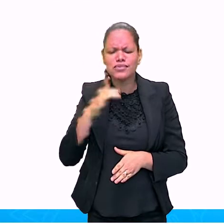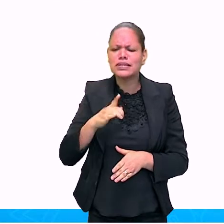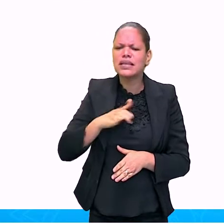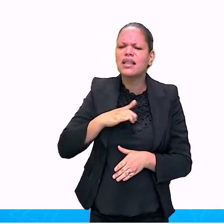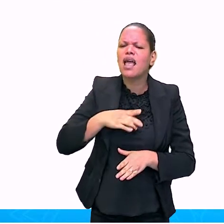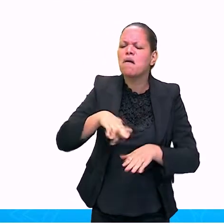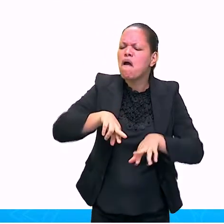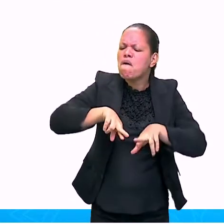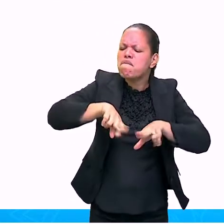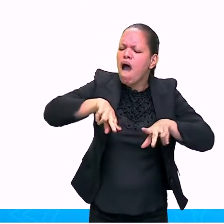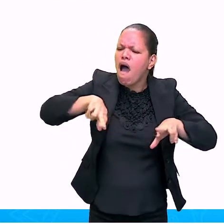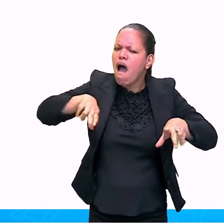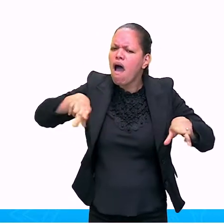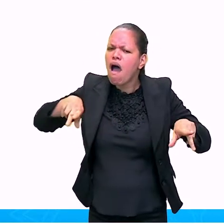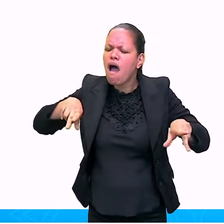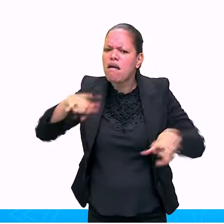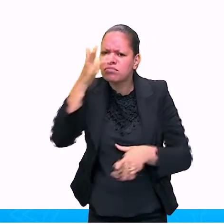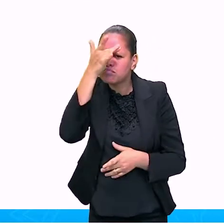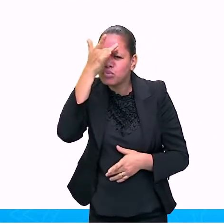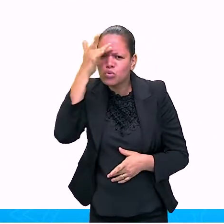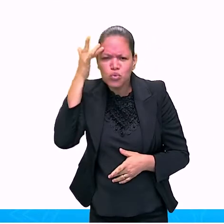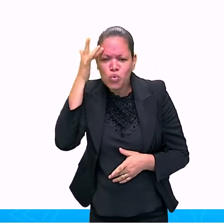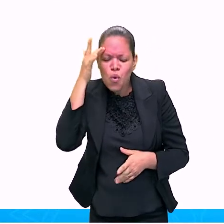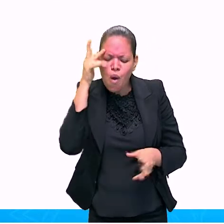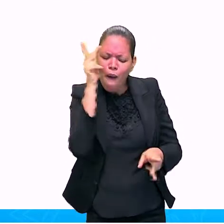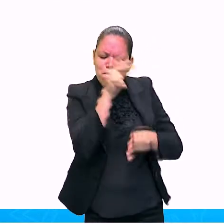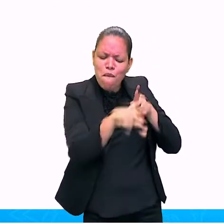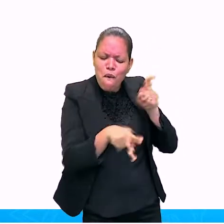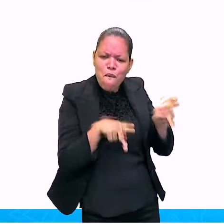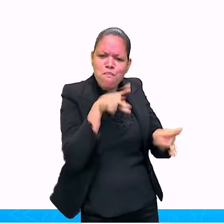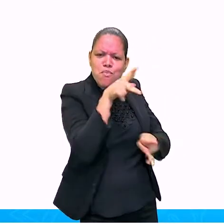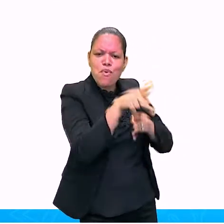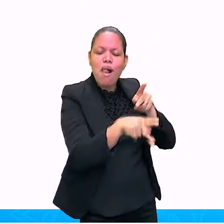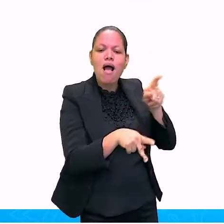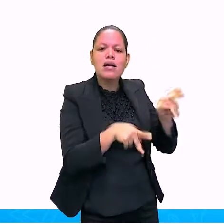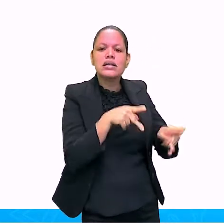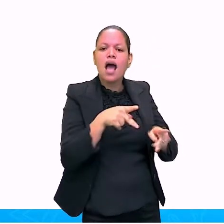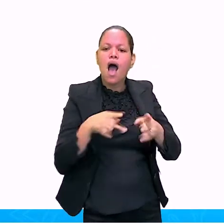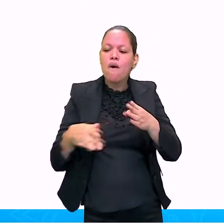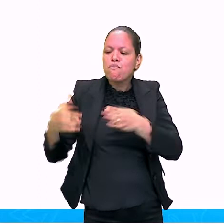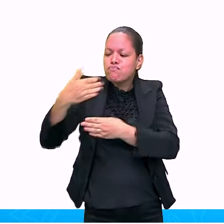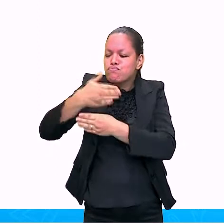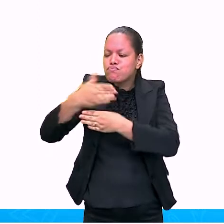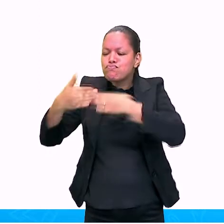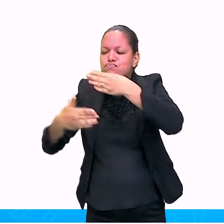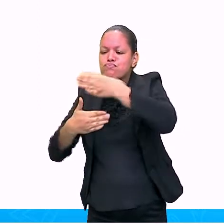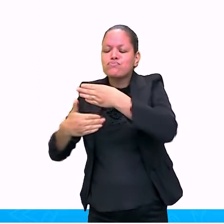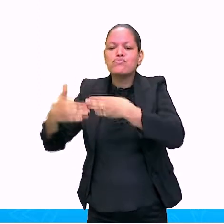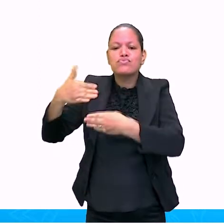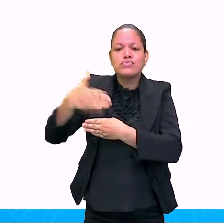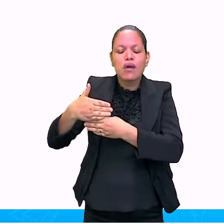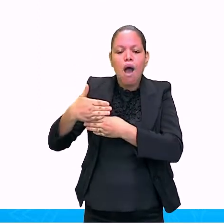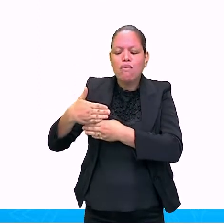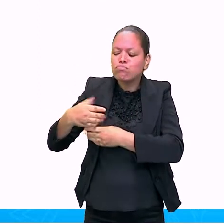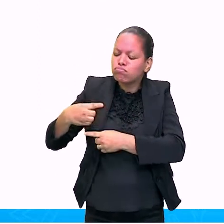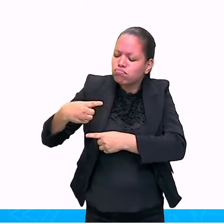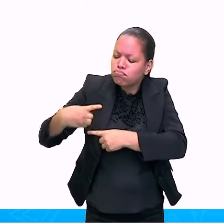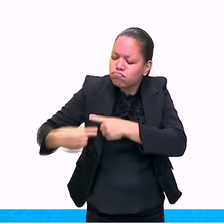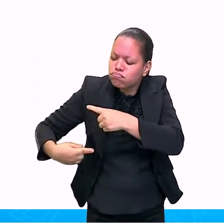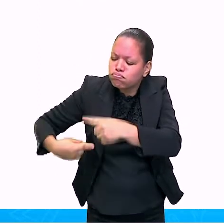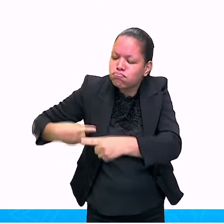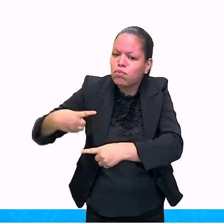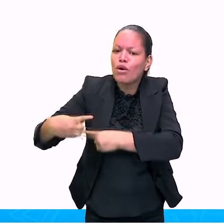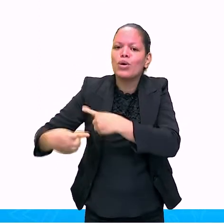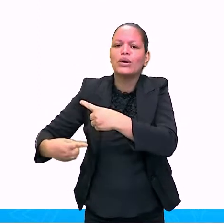diversa população e também a construção desse processo migratório. O que seria isso? São pessoas